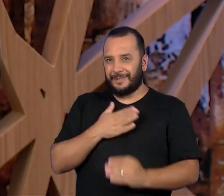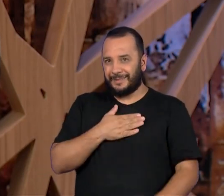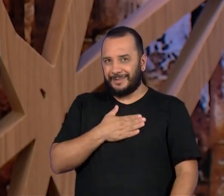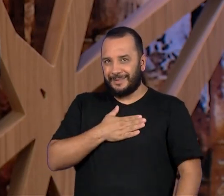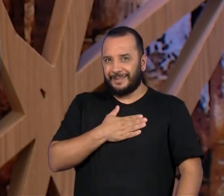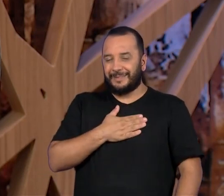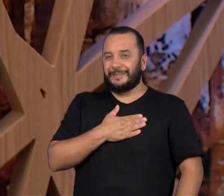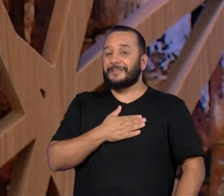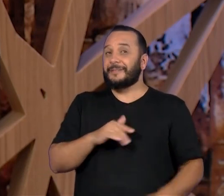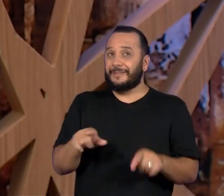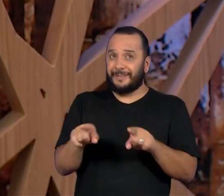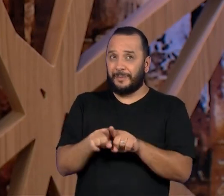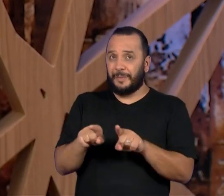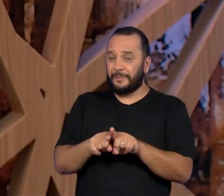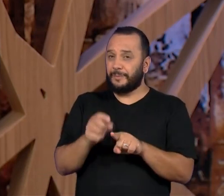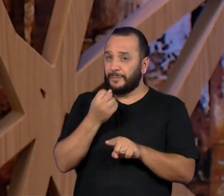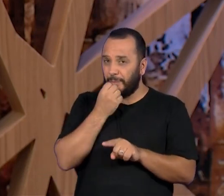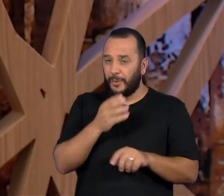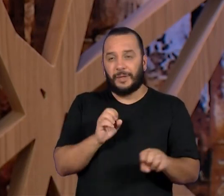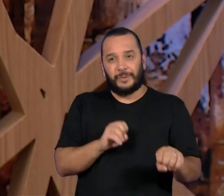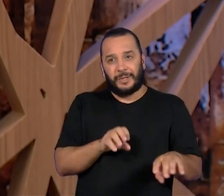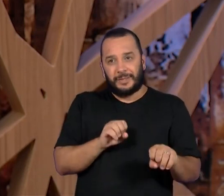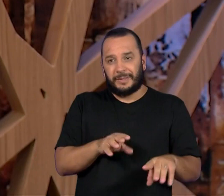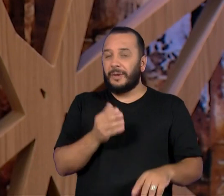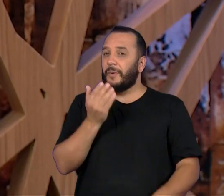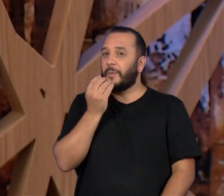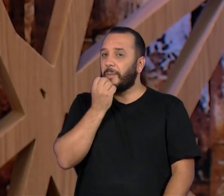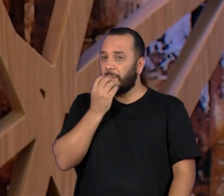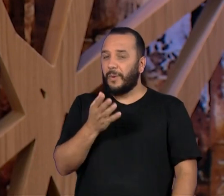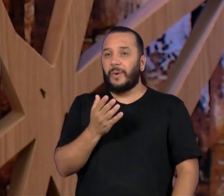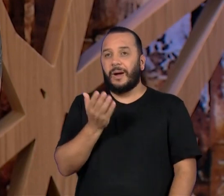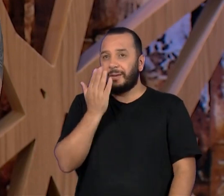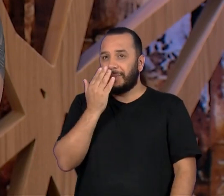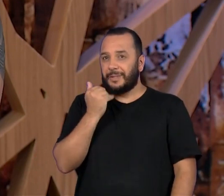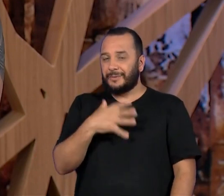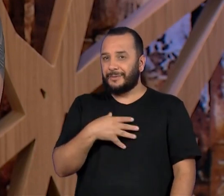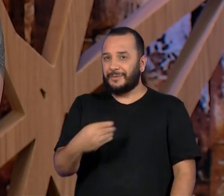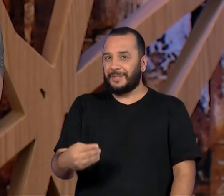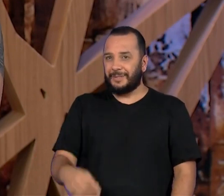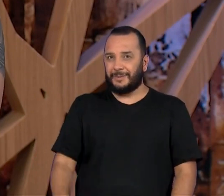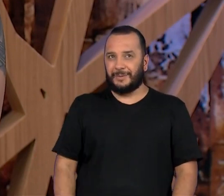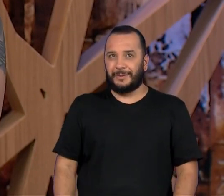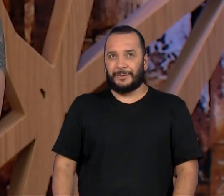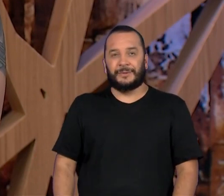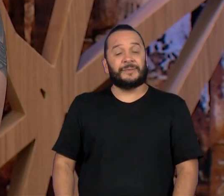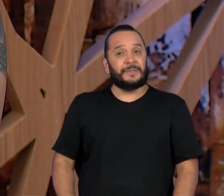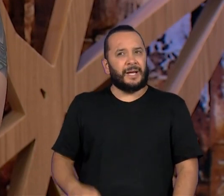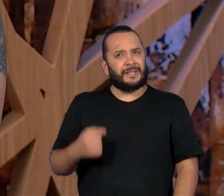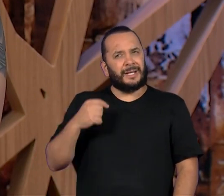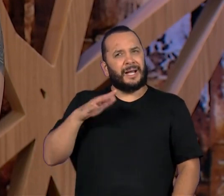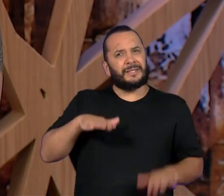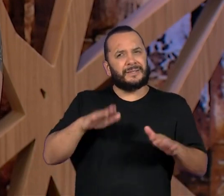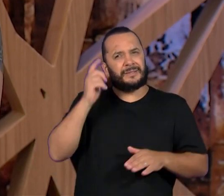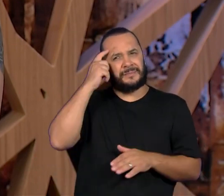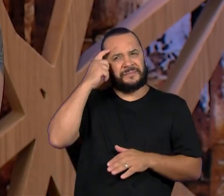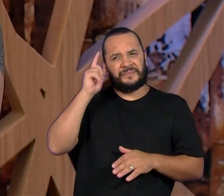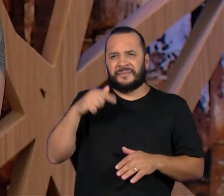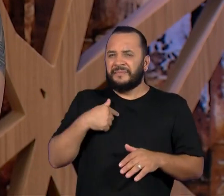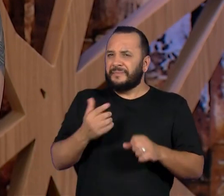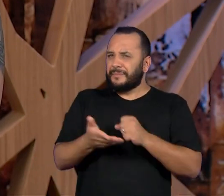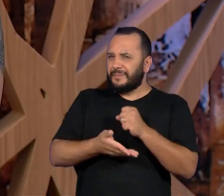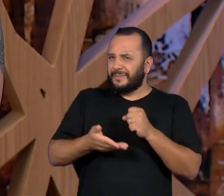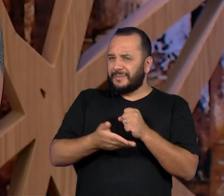a possibilidade de uma boa educação, uma boa alimentação para os meus filhos. Às vezes eu penso, é tudo muito básico, né?